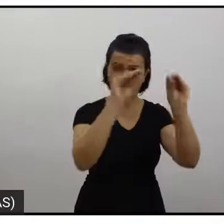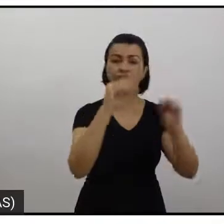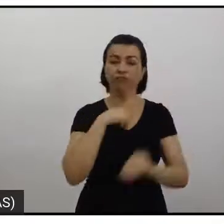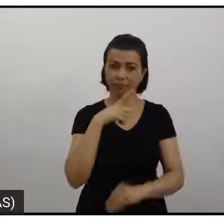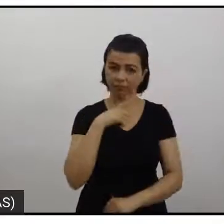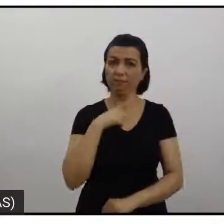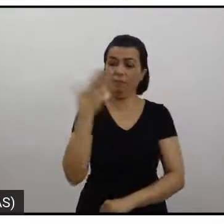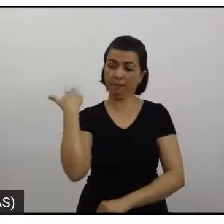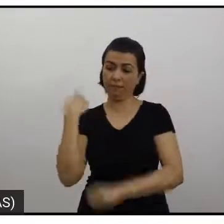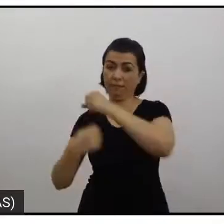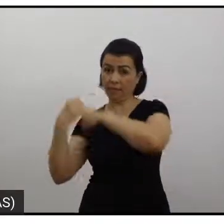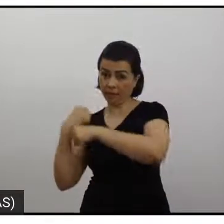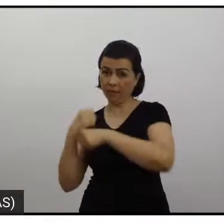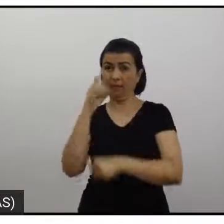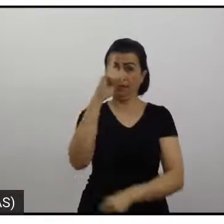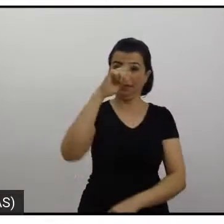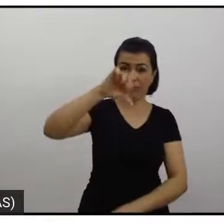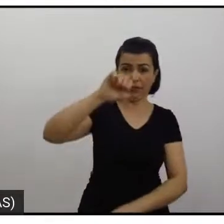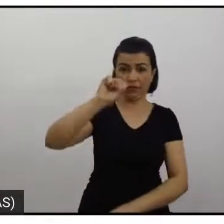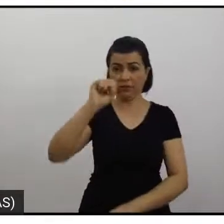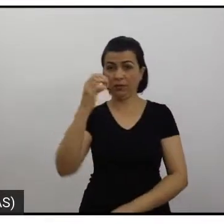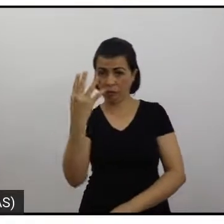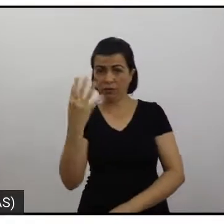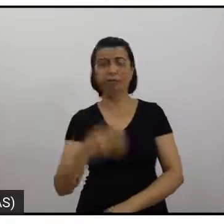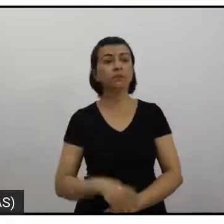tenha passado no Video Brasil.